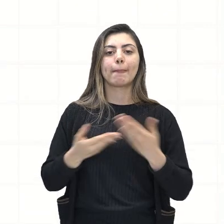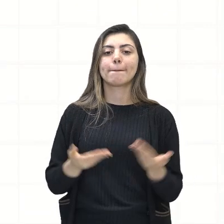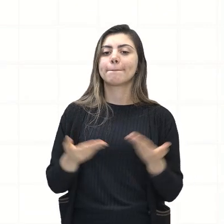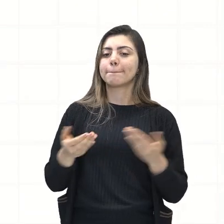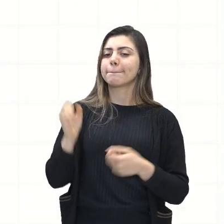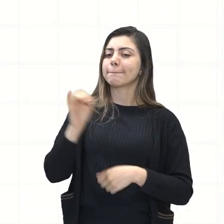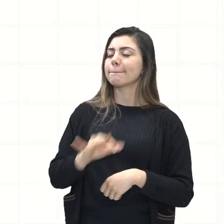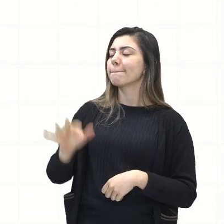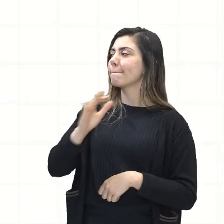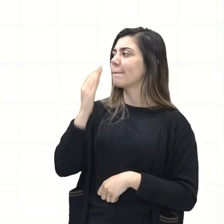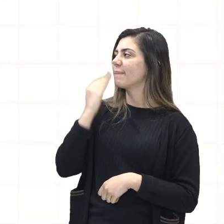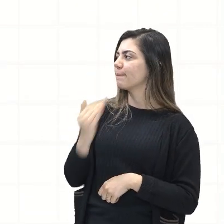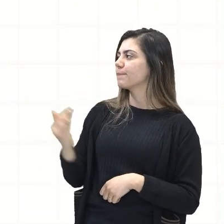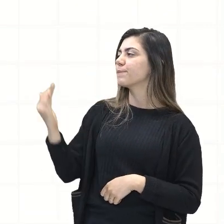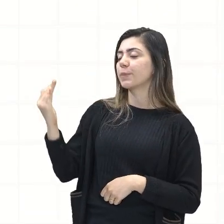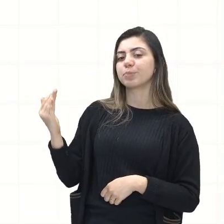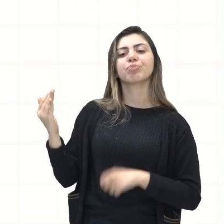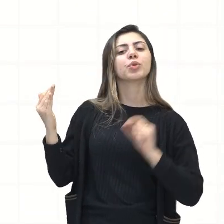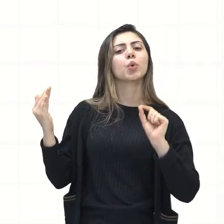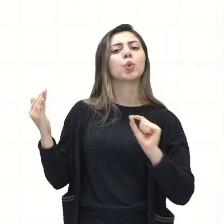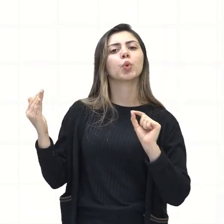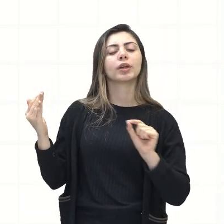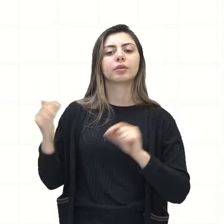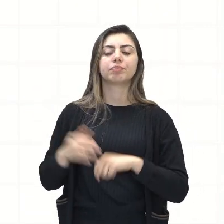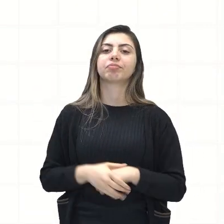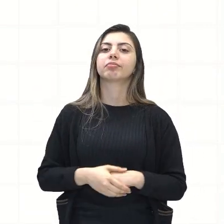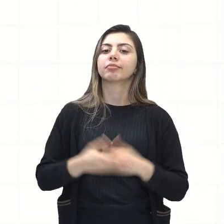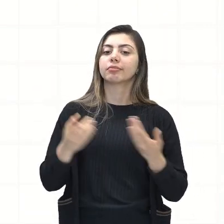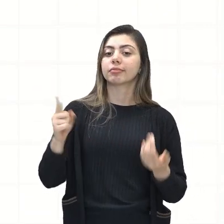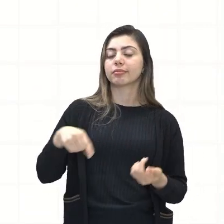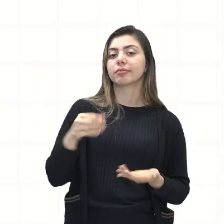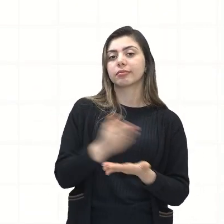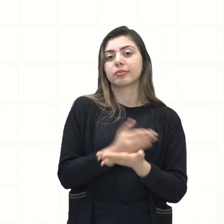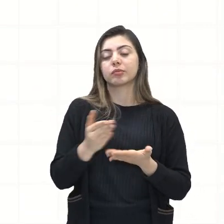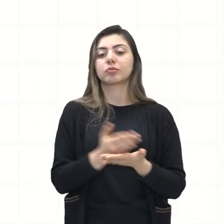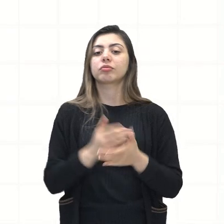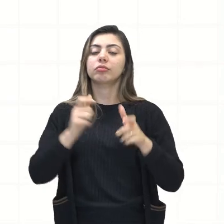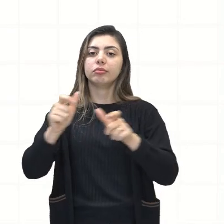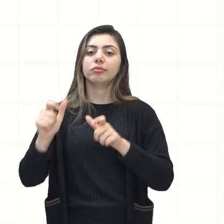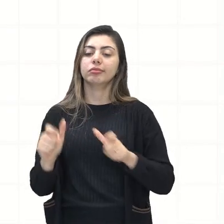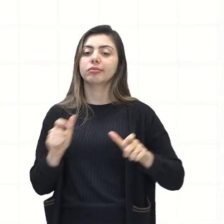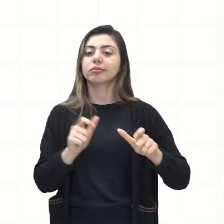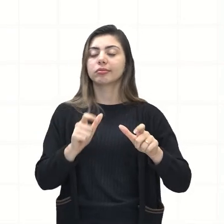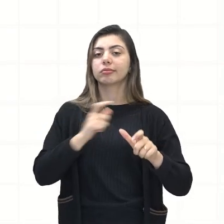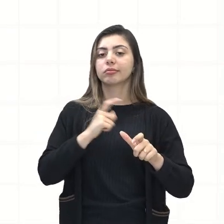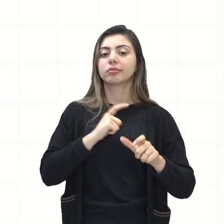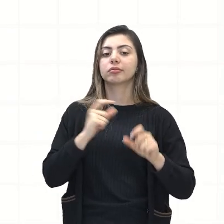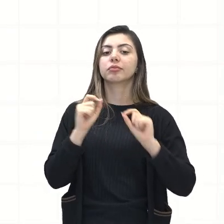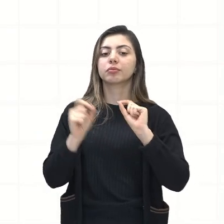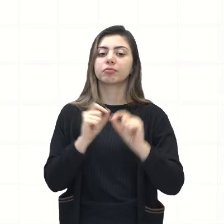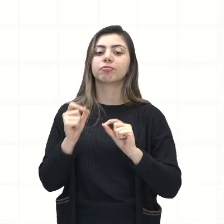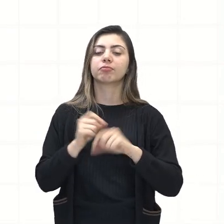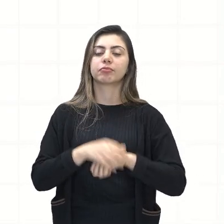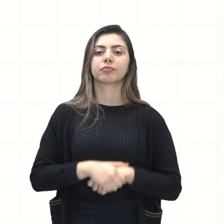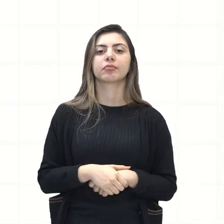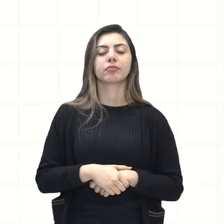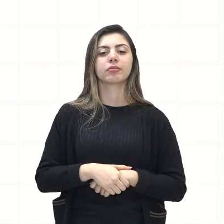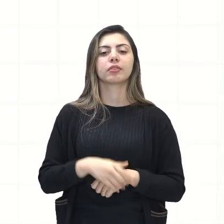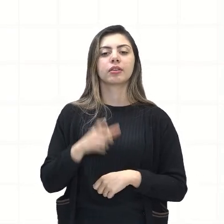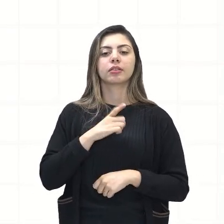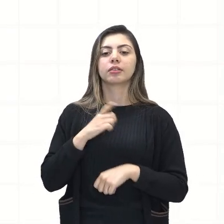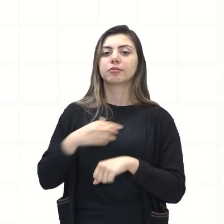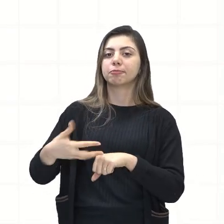que a gente está vendo aí são exatamente algumas áreas que começaram a ser ocupadas, né? As